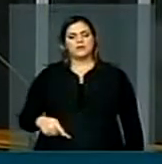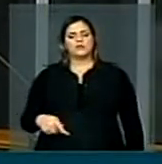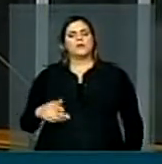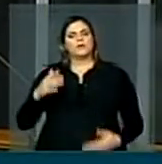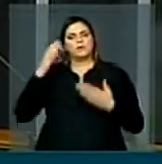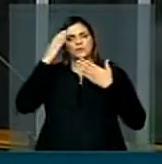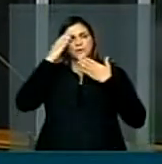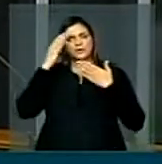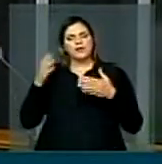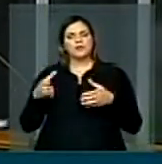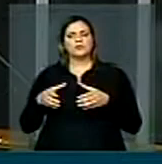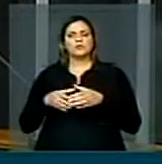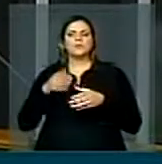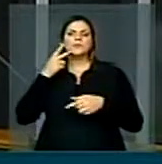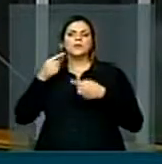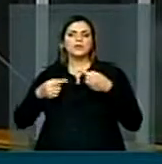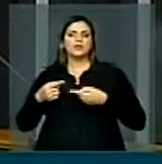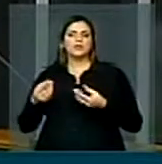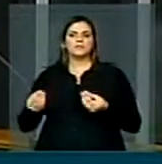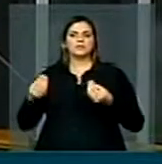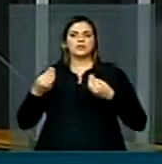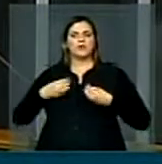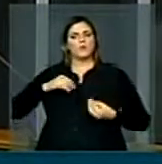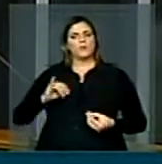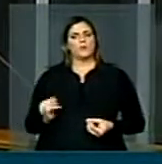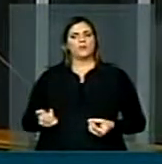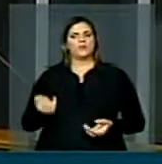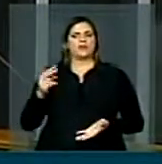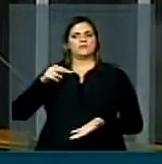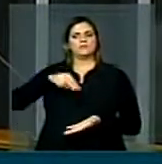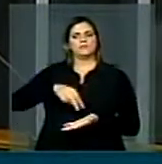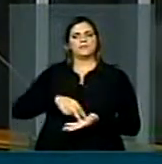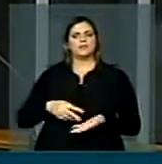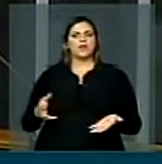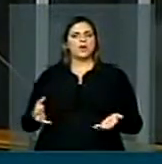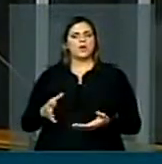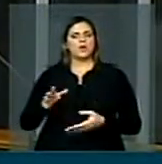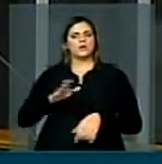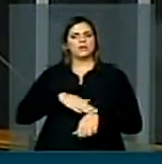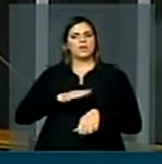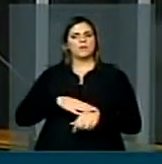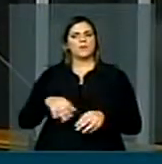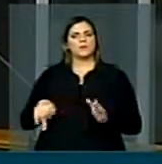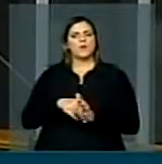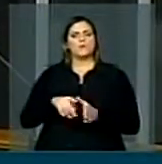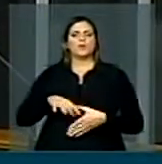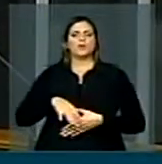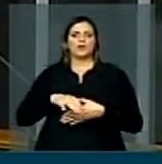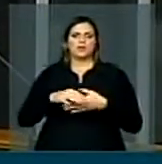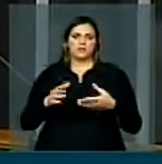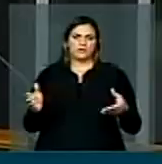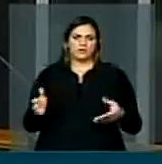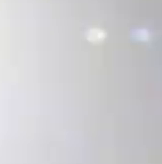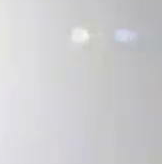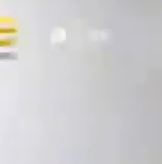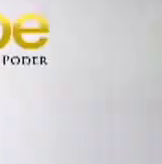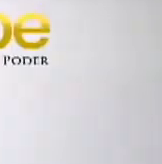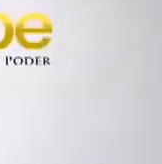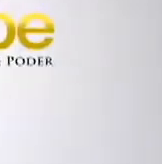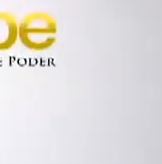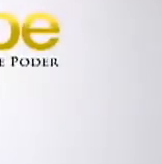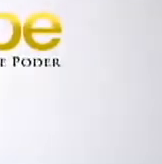pela tolerância e pela oportunidade que me deu de poder usar o tempo de liderança do partido nesta tarde de hoje. Muito obrigado.